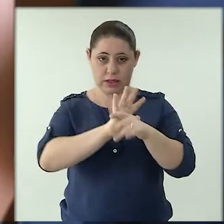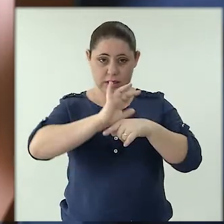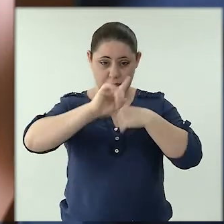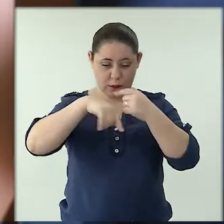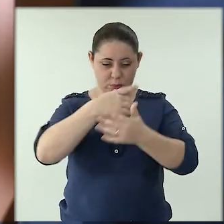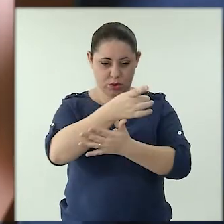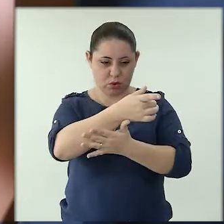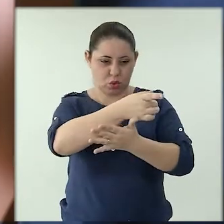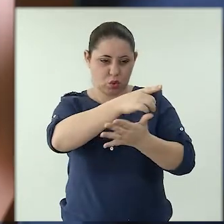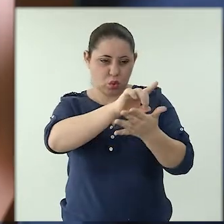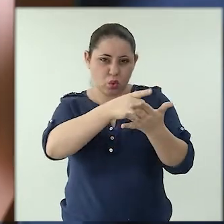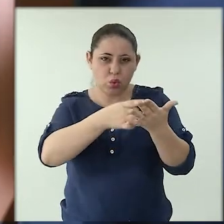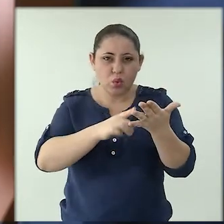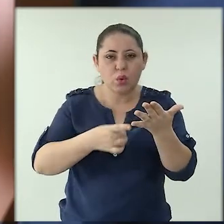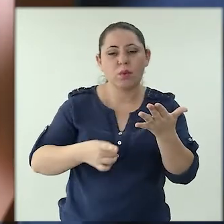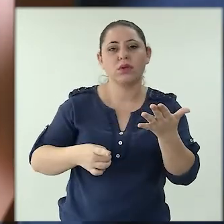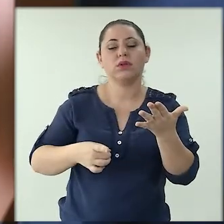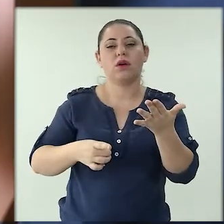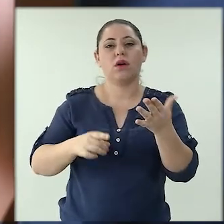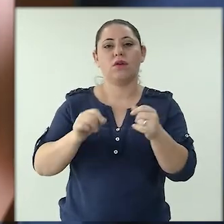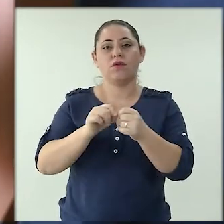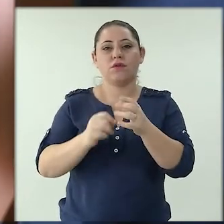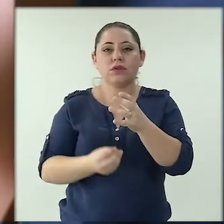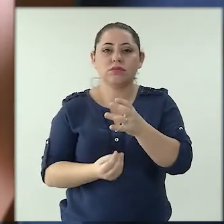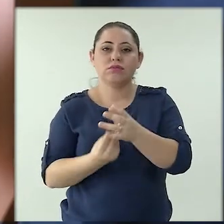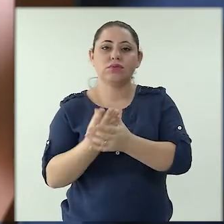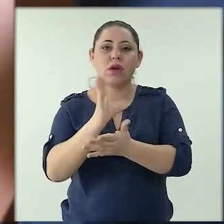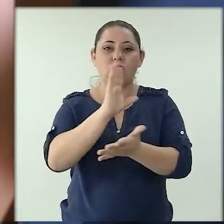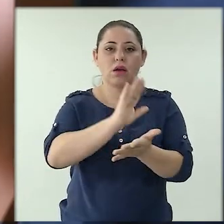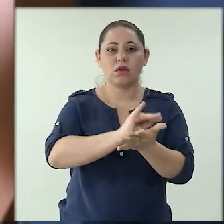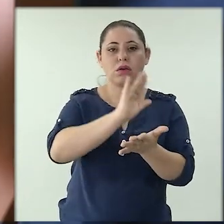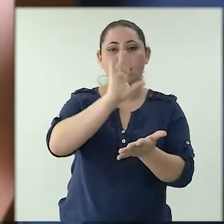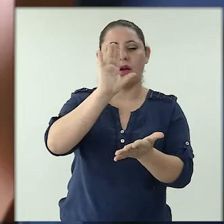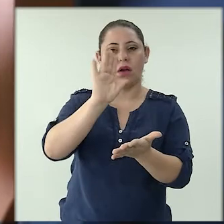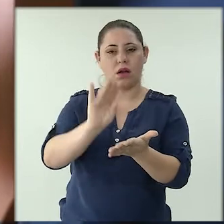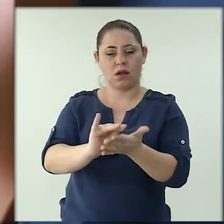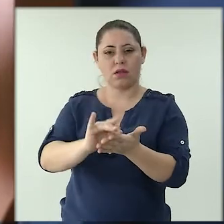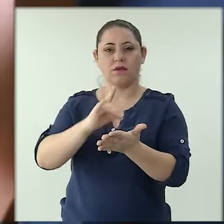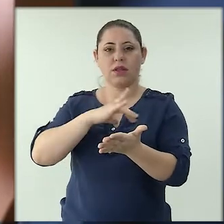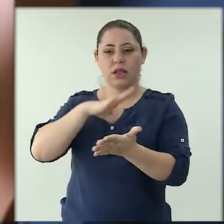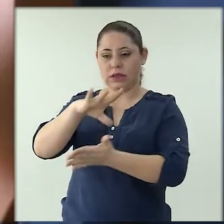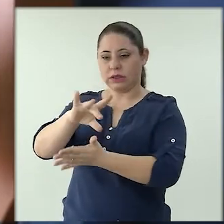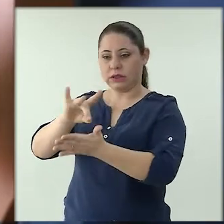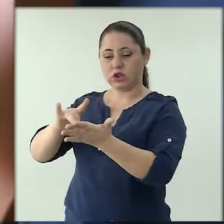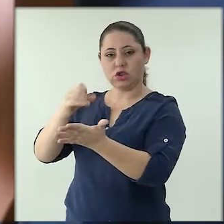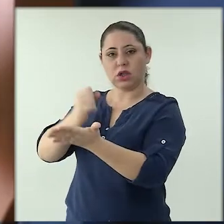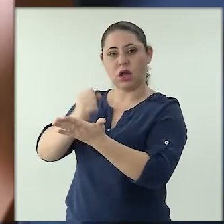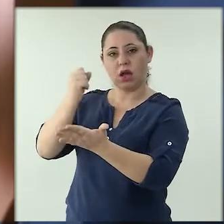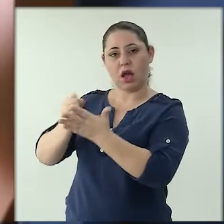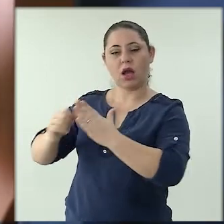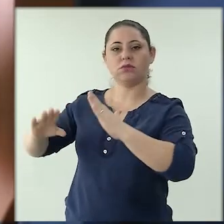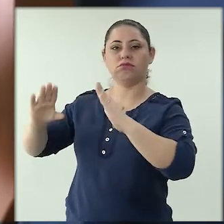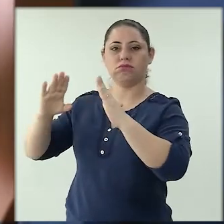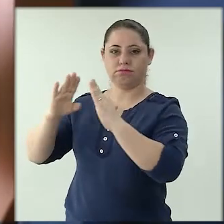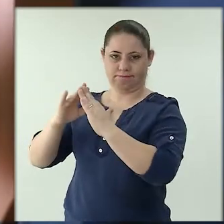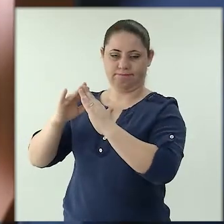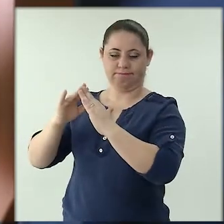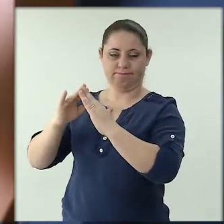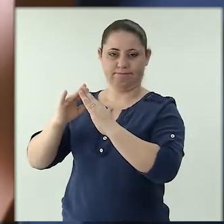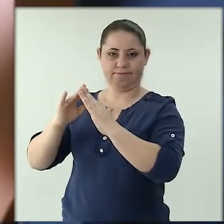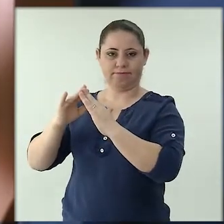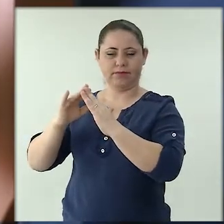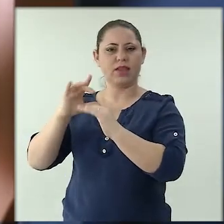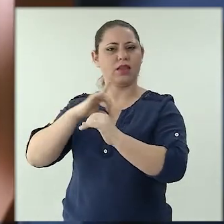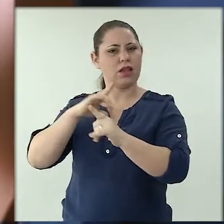após levar todos esses documentos, né, após ser emitida a ata notarial, ela vai ser registrada no cartório de registro de imóveis,